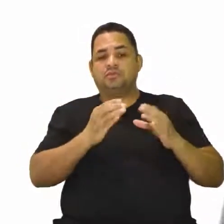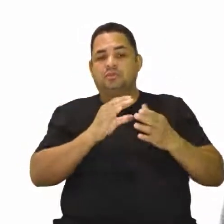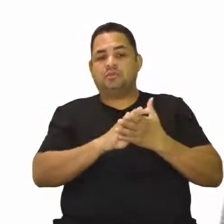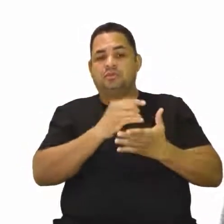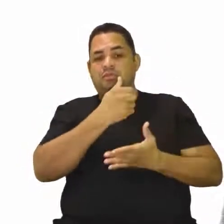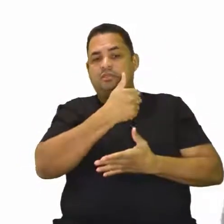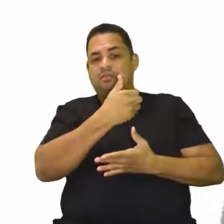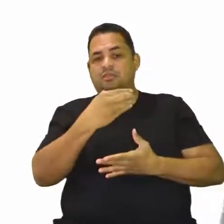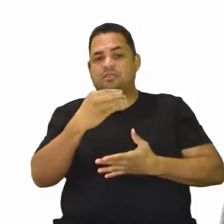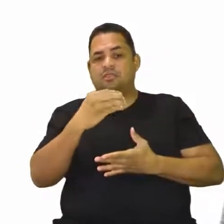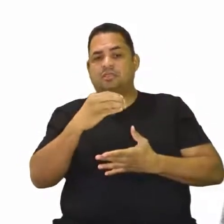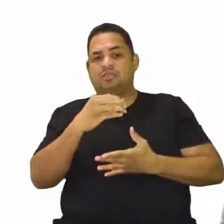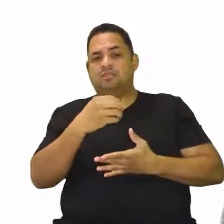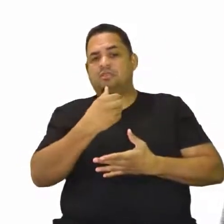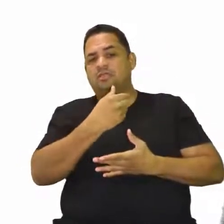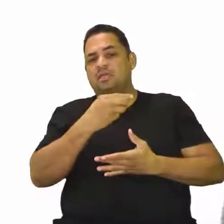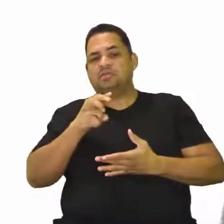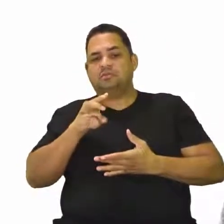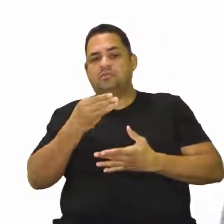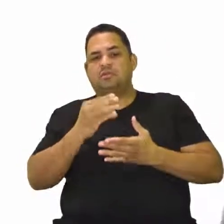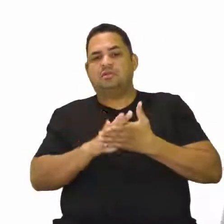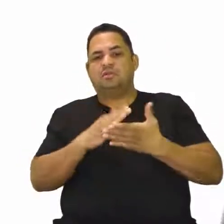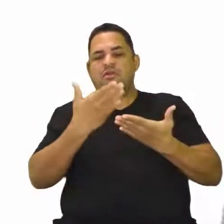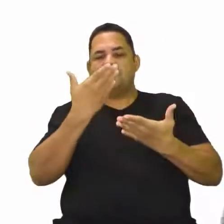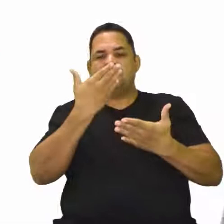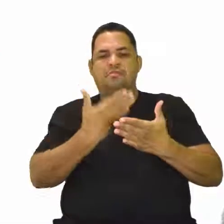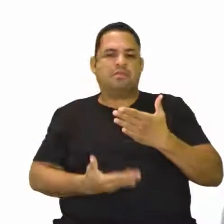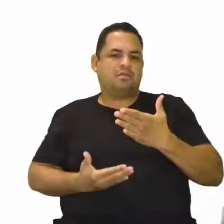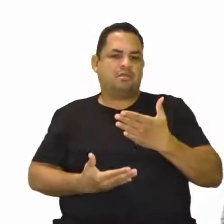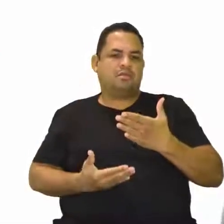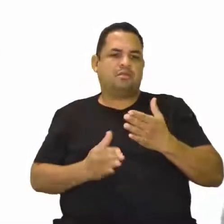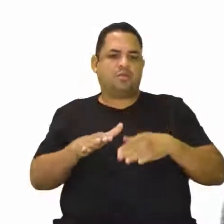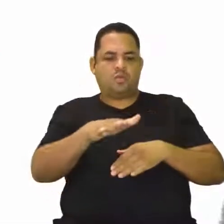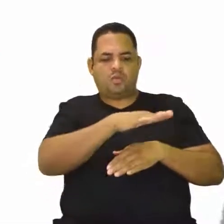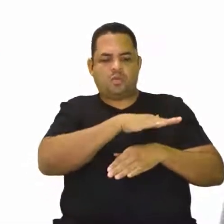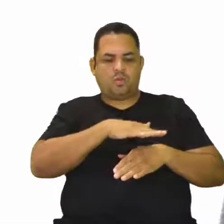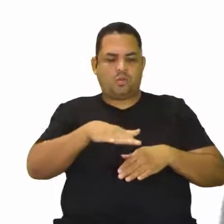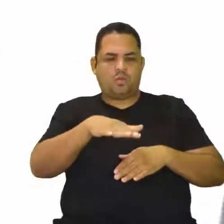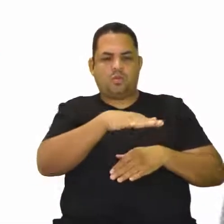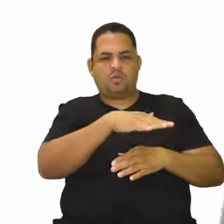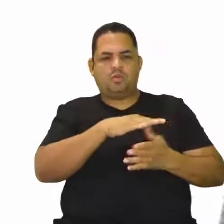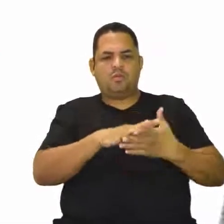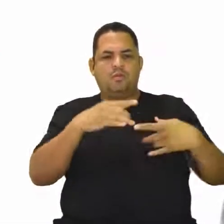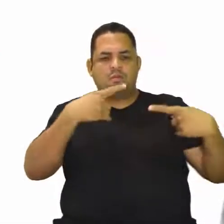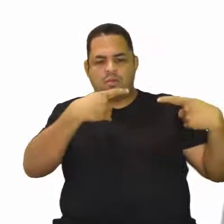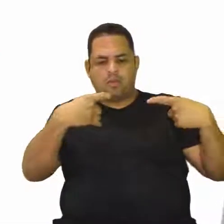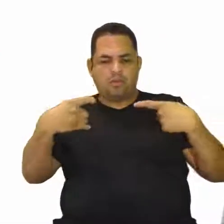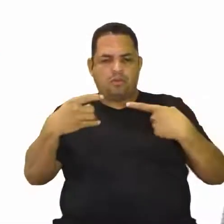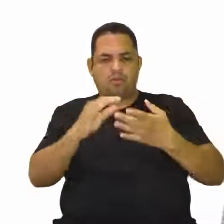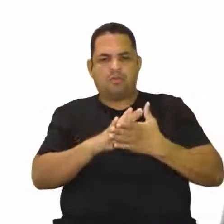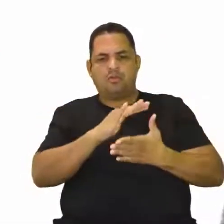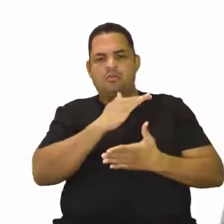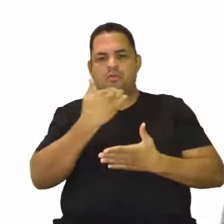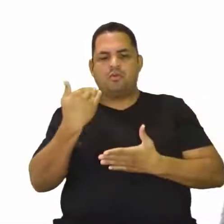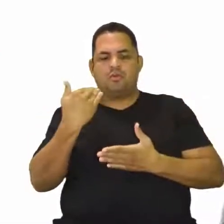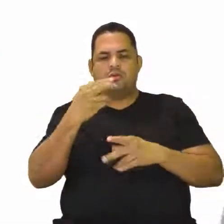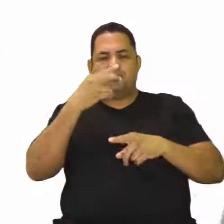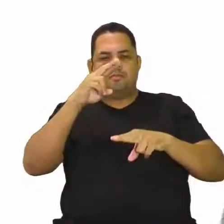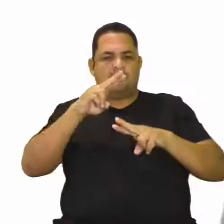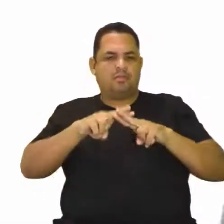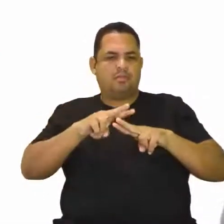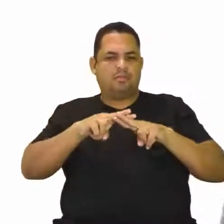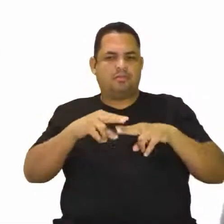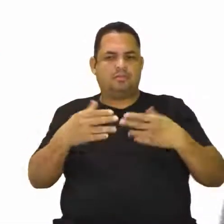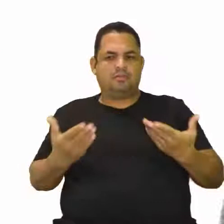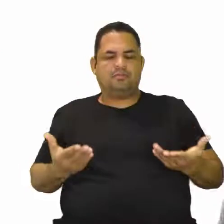caiu no campo de batalha ou morreram simplesmente em prisões